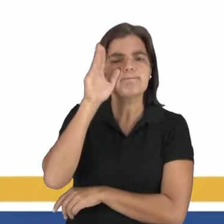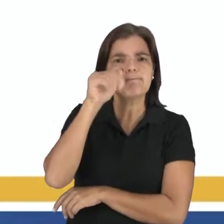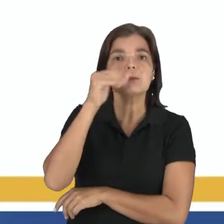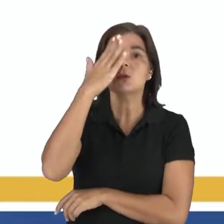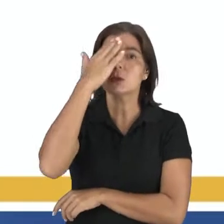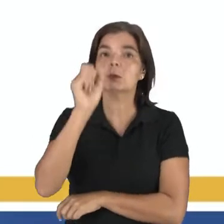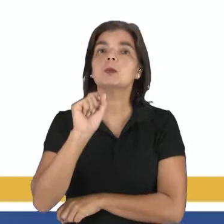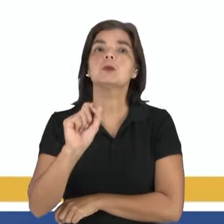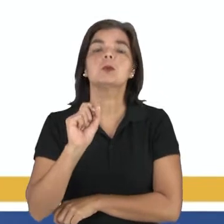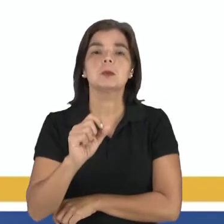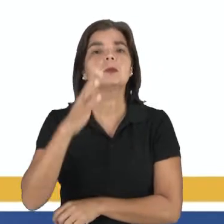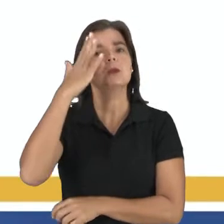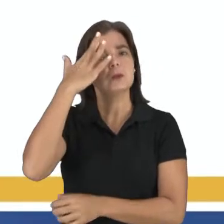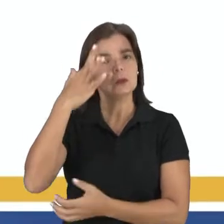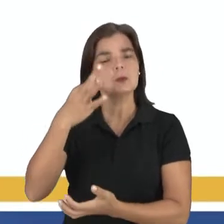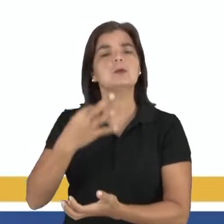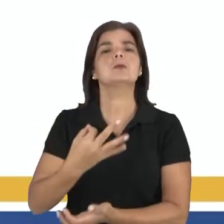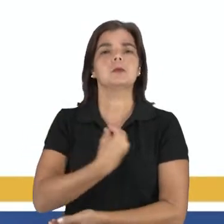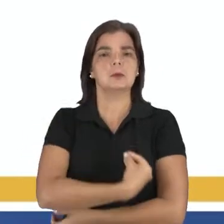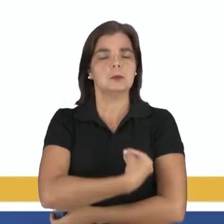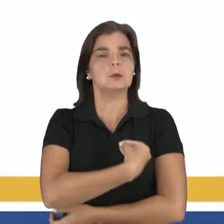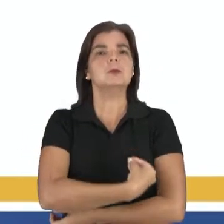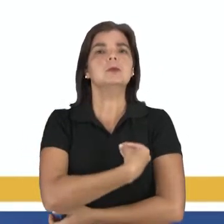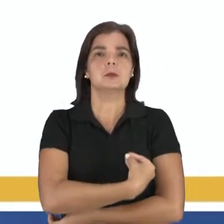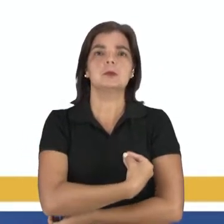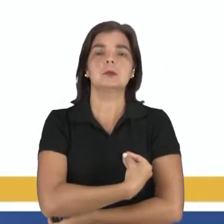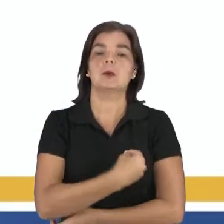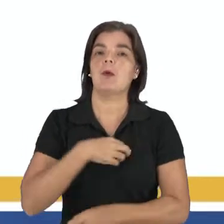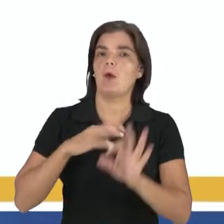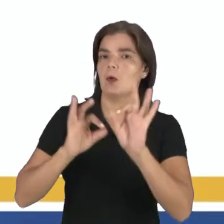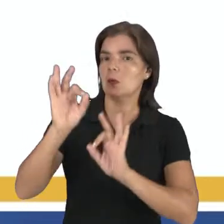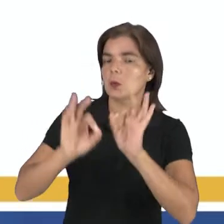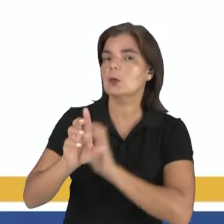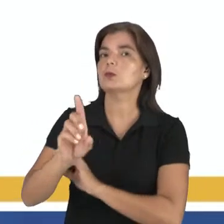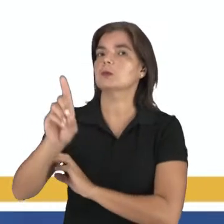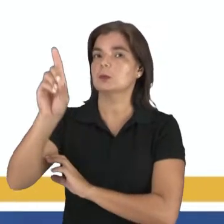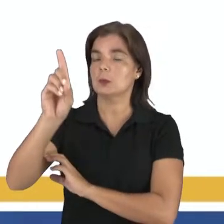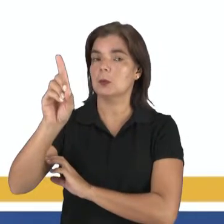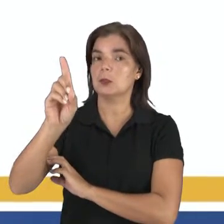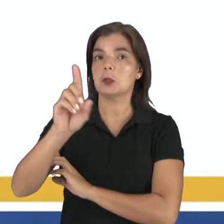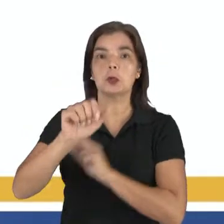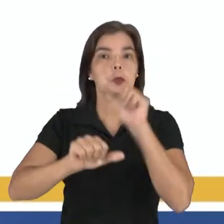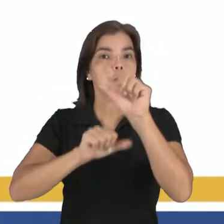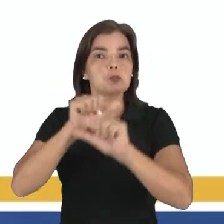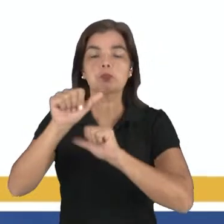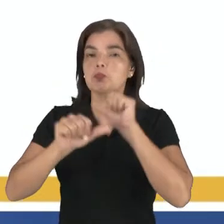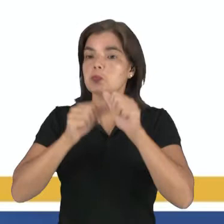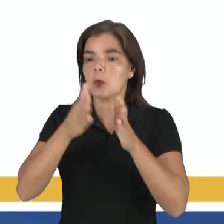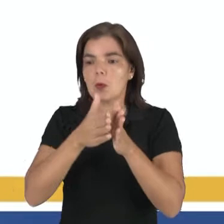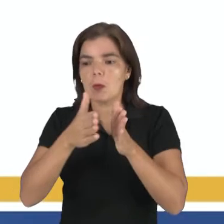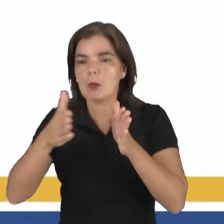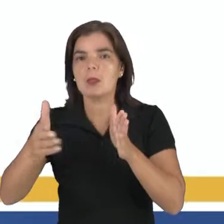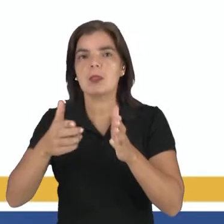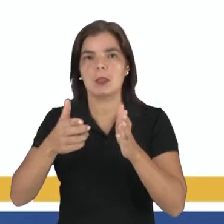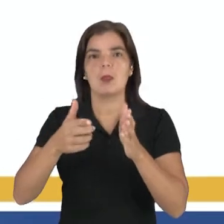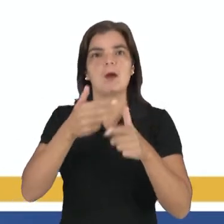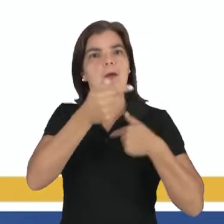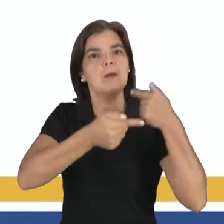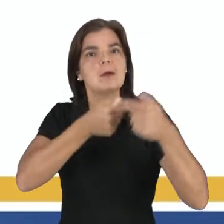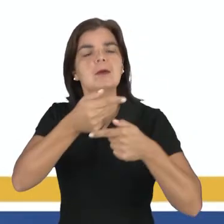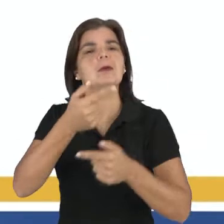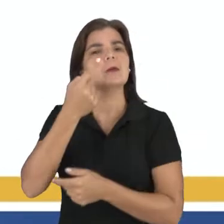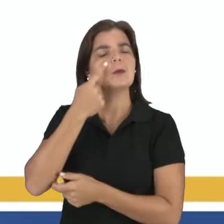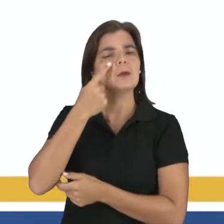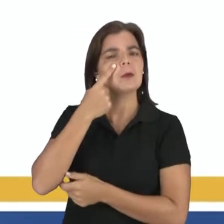de saber se realmente os seres eles eram feitos por um Deus e que não mudavam durante as gerações. Então,